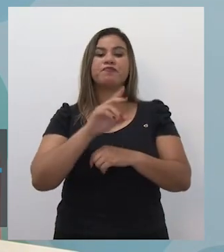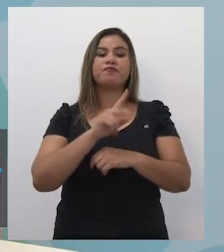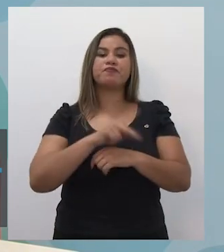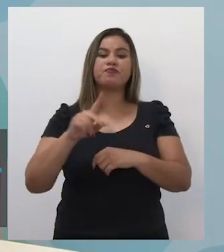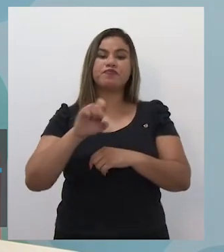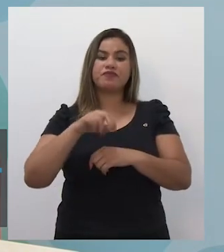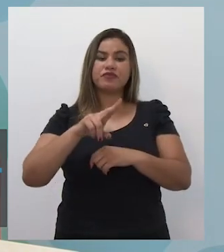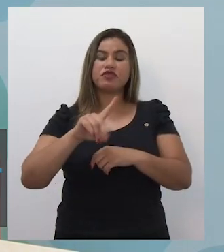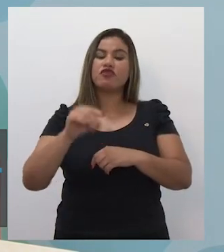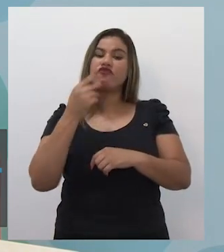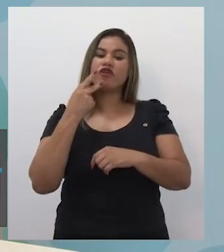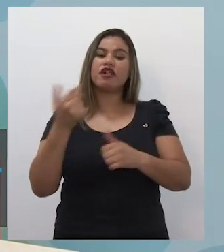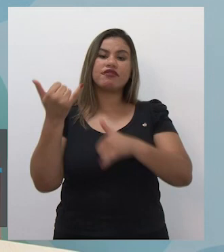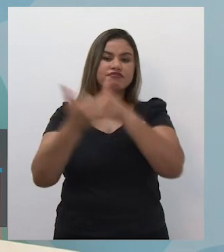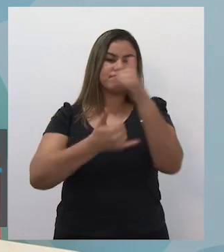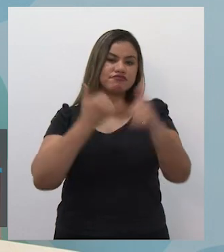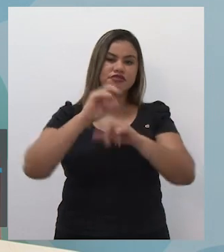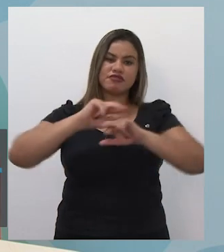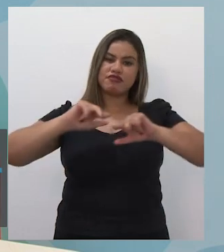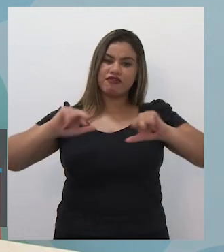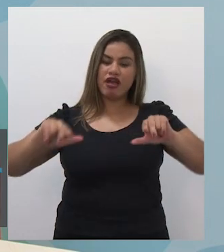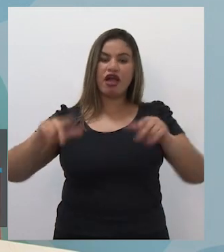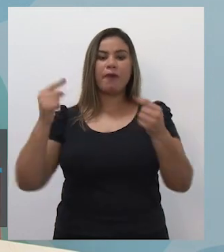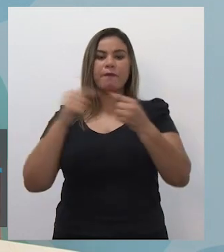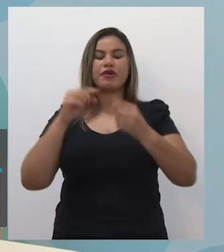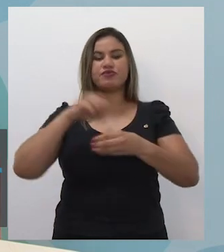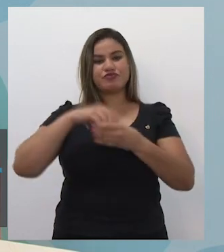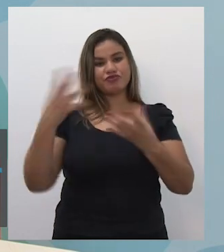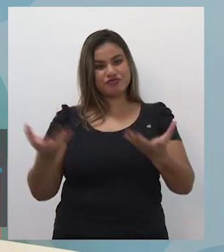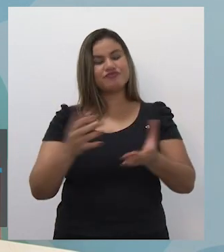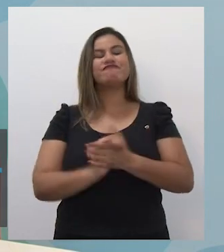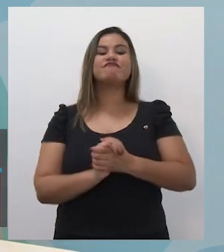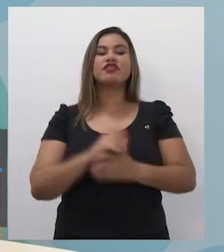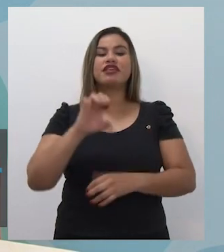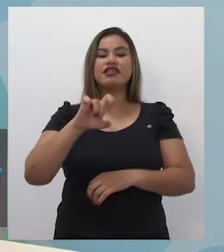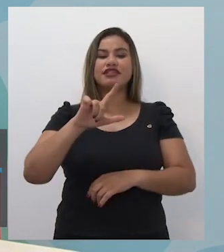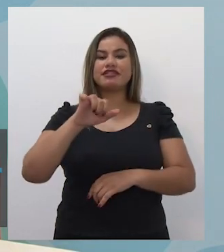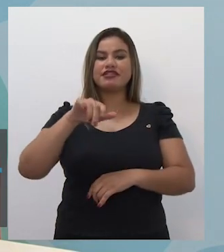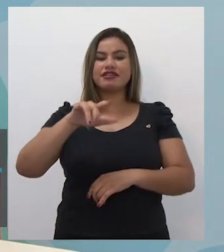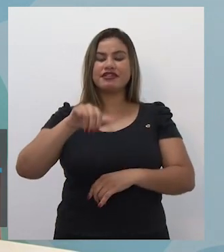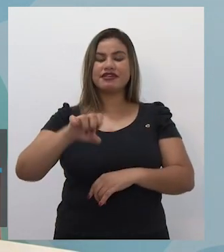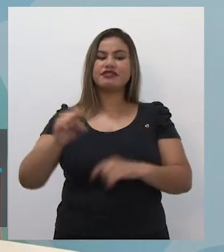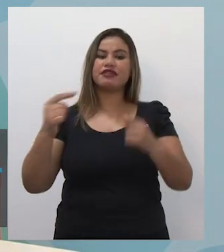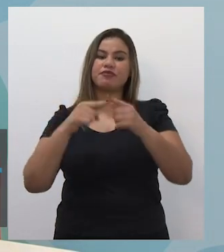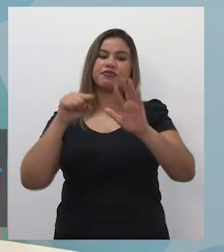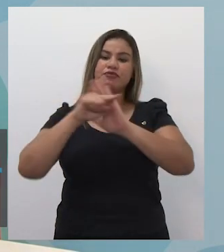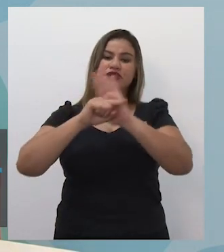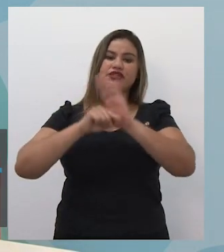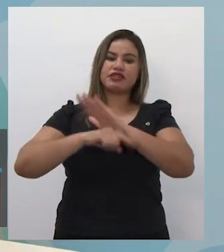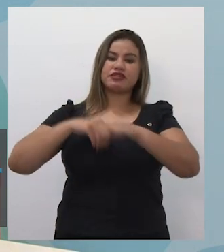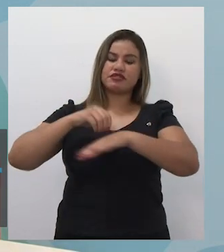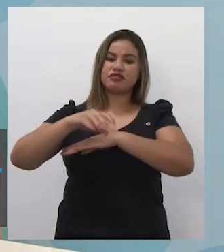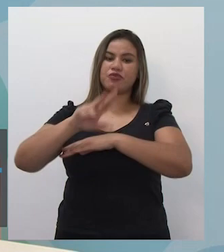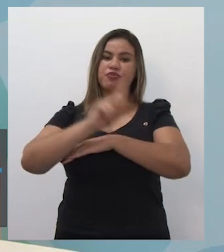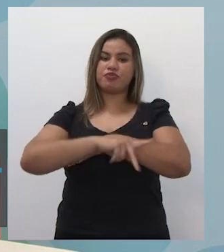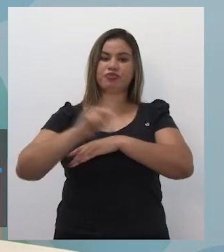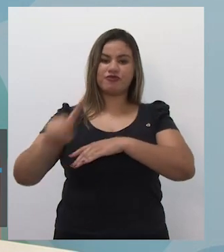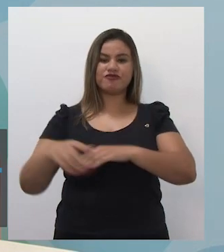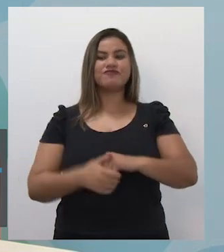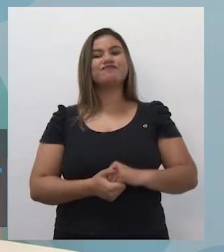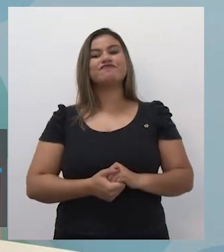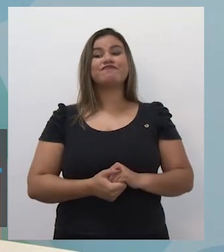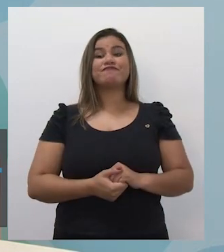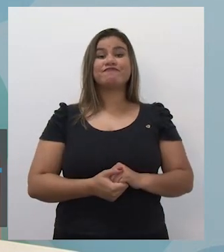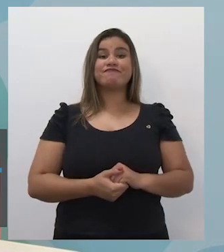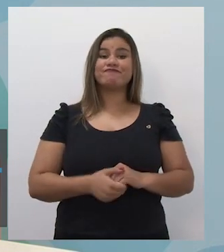sobre jogos, né, trabalhando os conteúdos. O professor Eliane fala sobre pesquisas orientadas pelo professor.